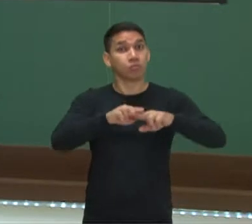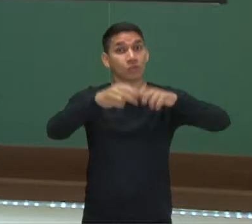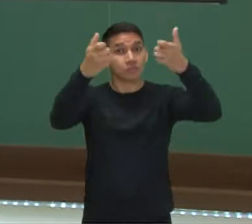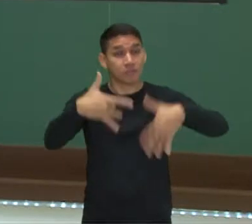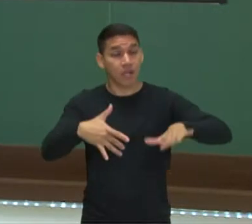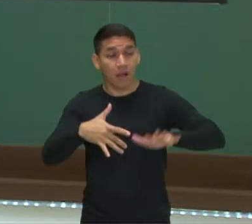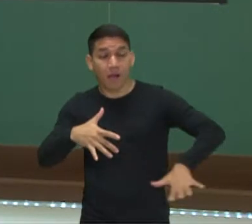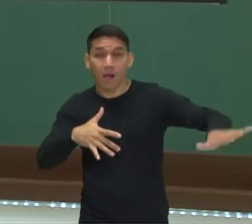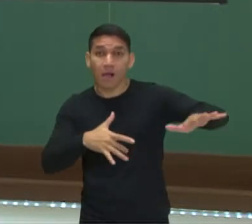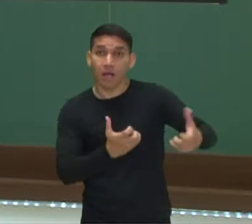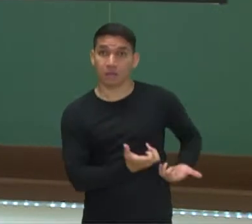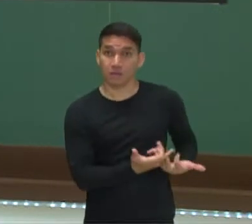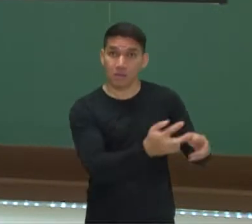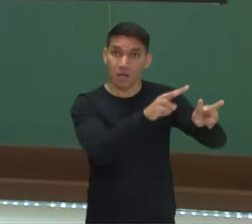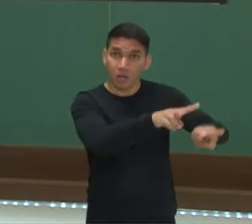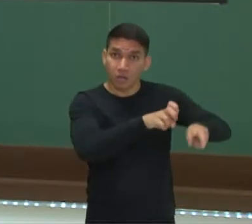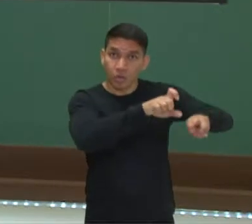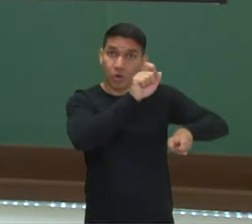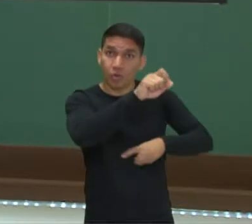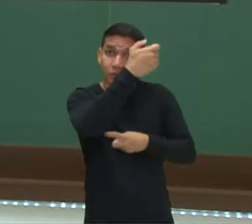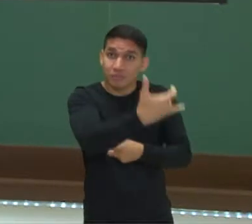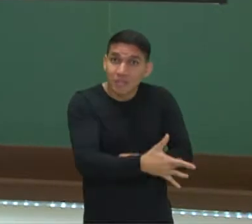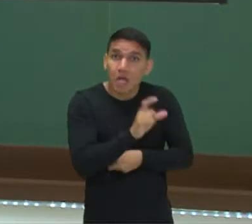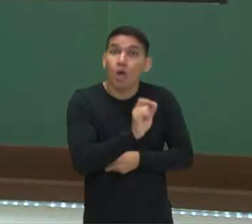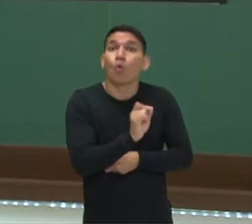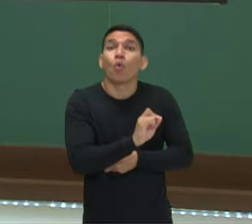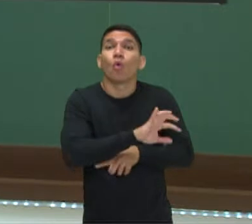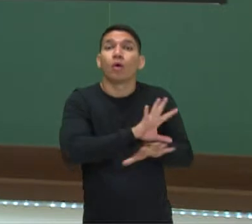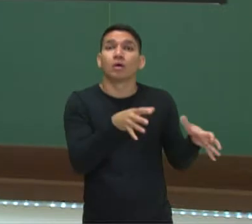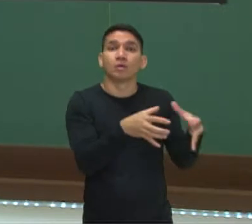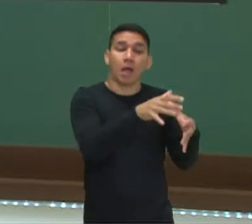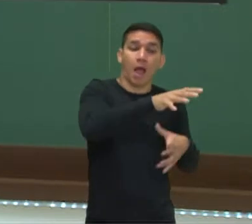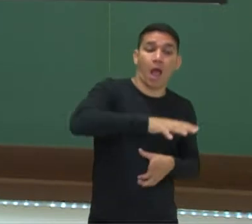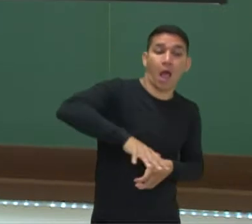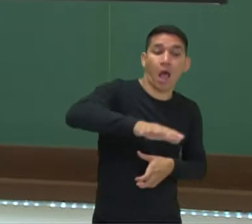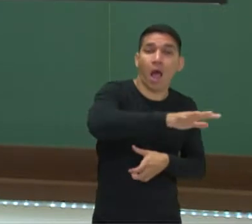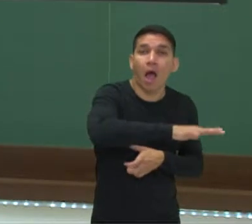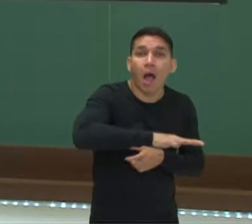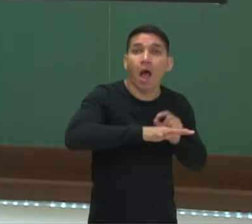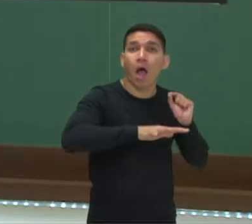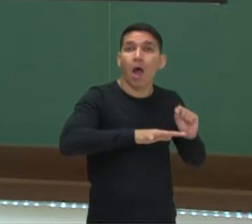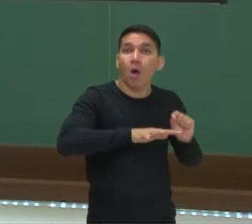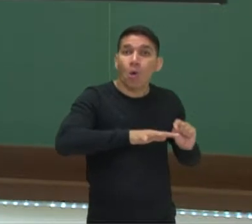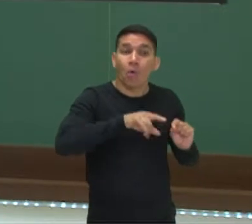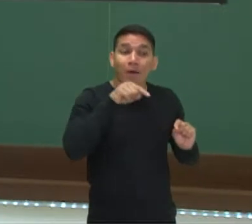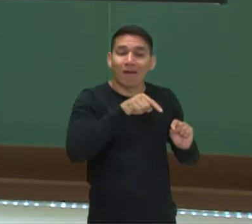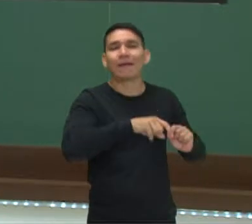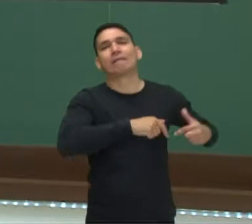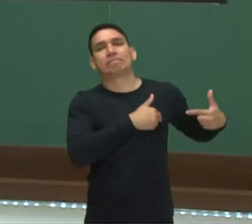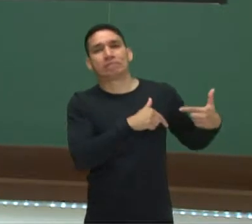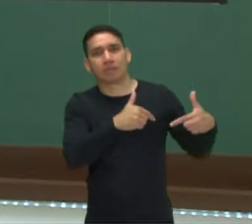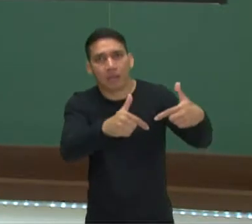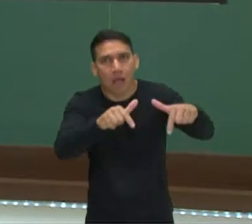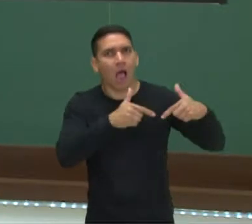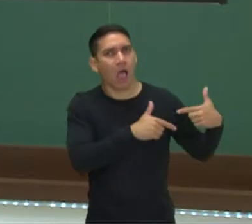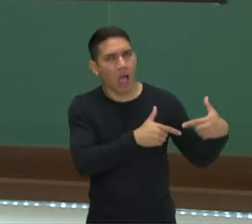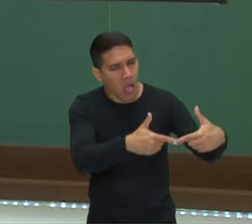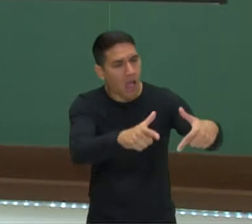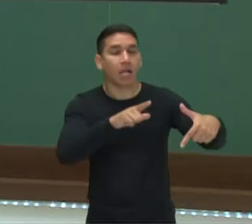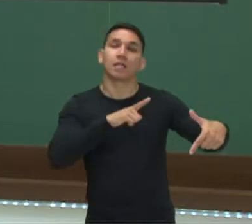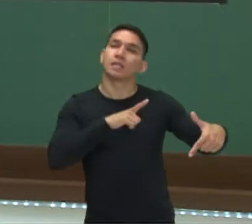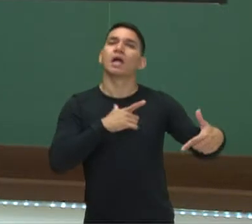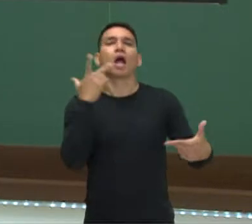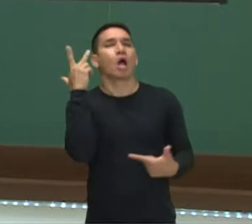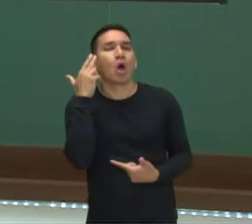quando eu digo campo, eu estou falando de uma porção do território onde se desenvolvem atividades como